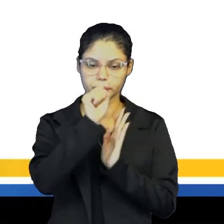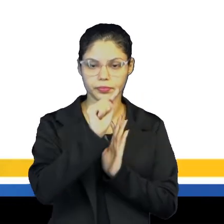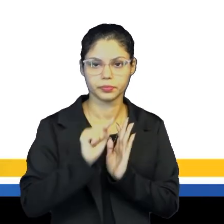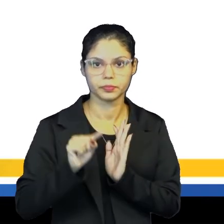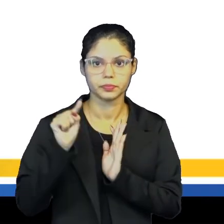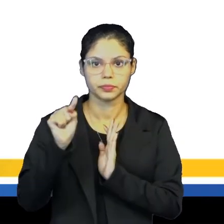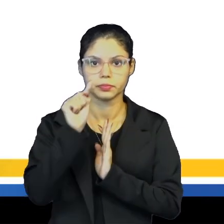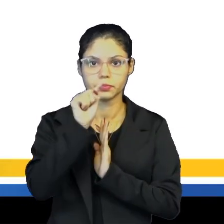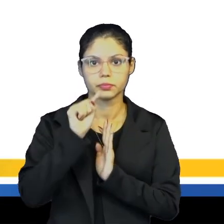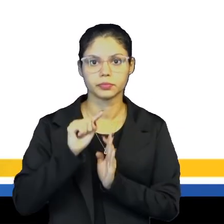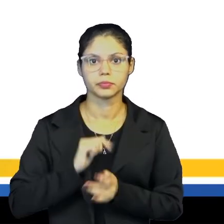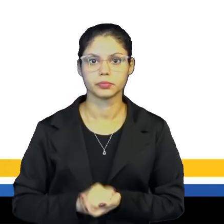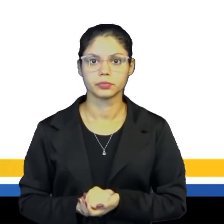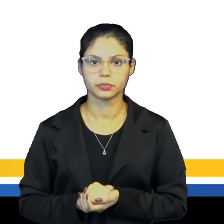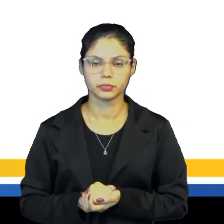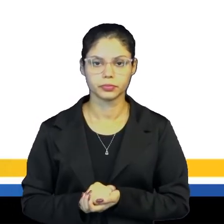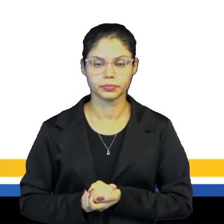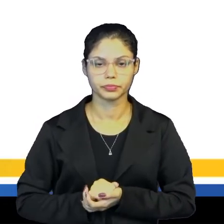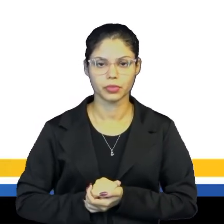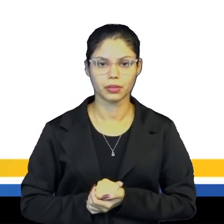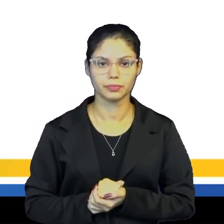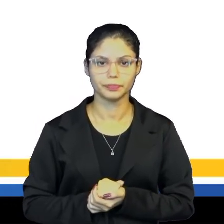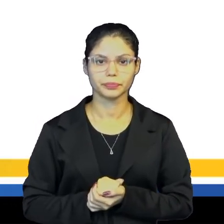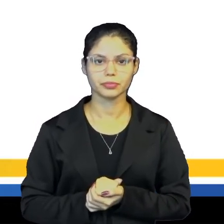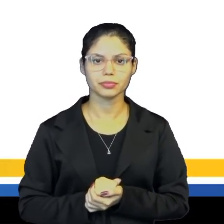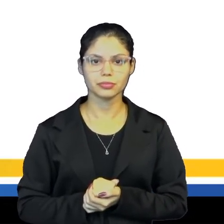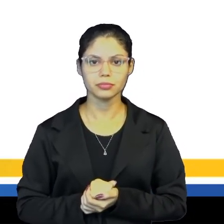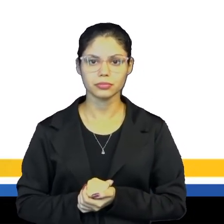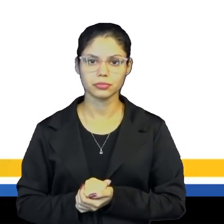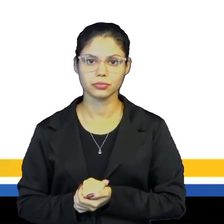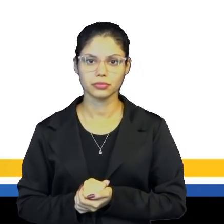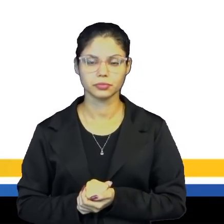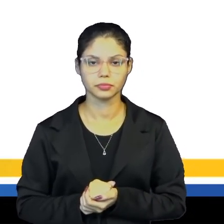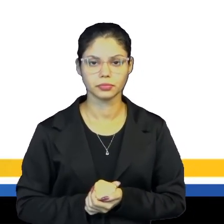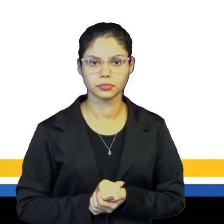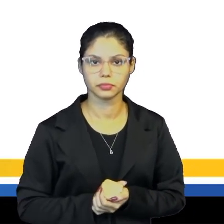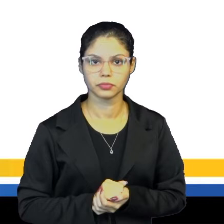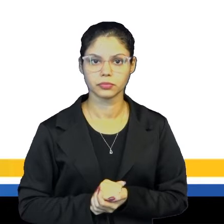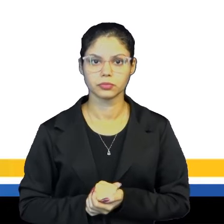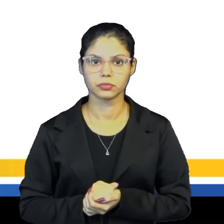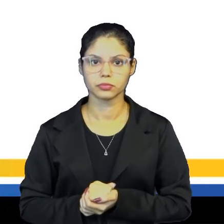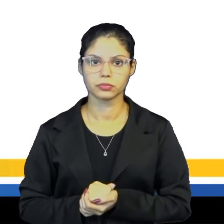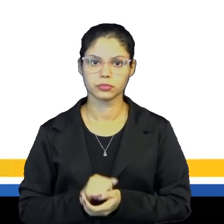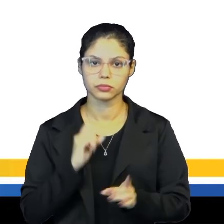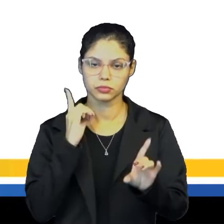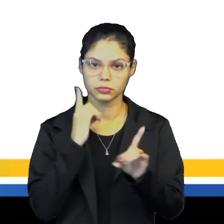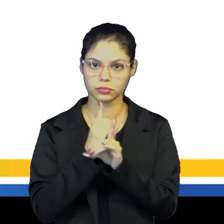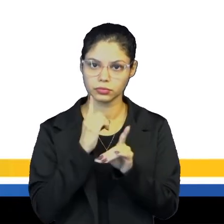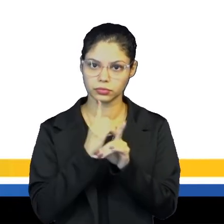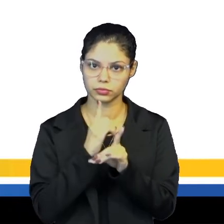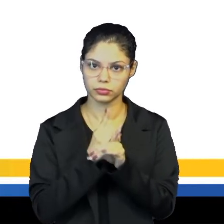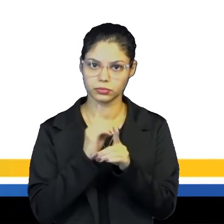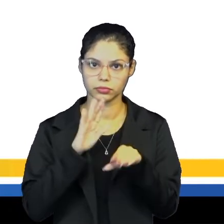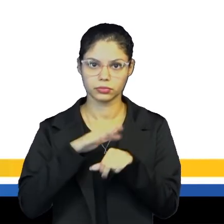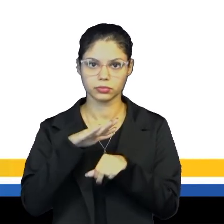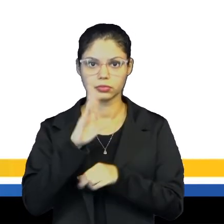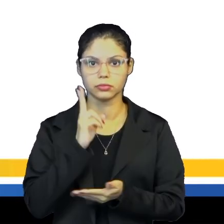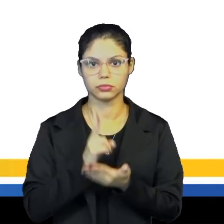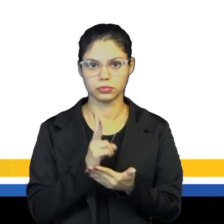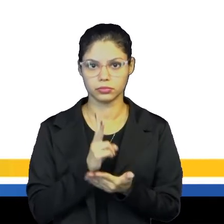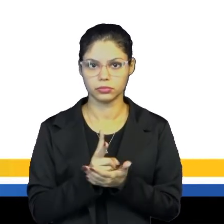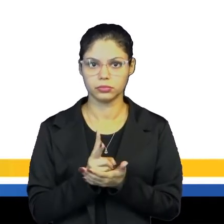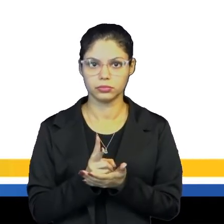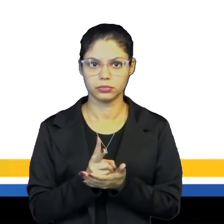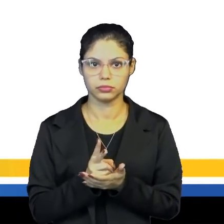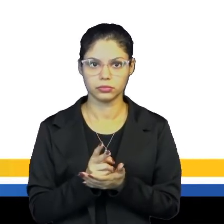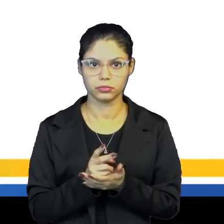pontinhos, né? Nós podemos observar que existem texturas que vão se encontrar, mas ao mesmo